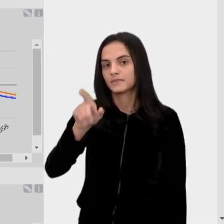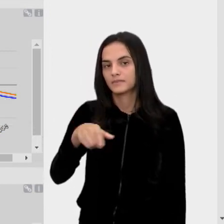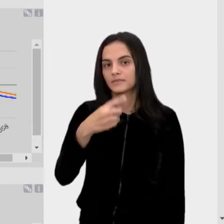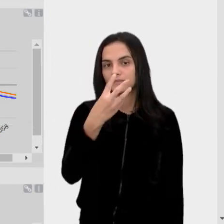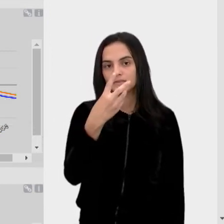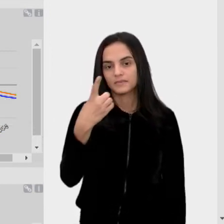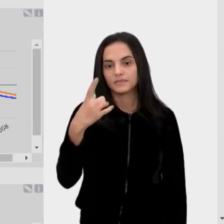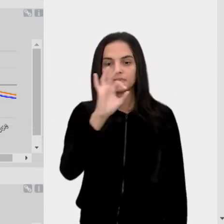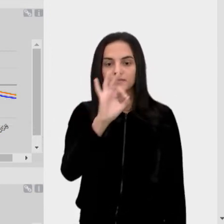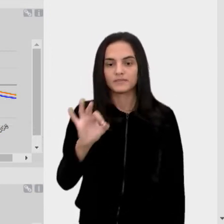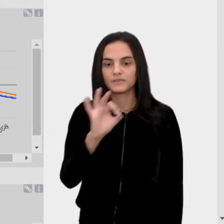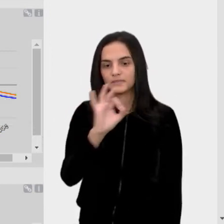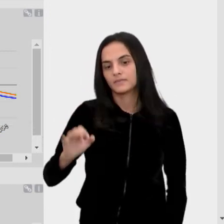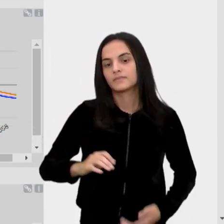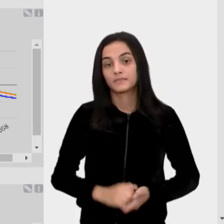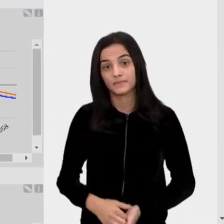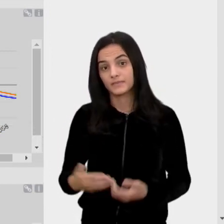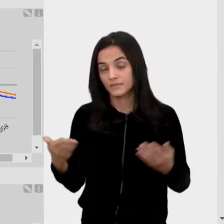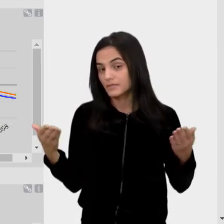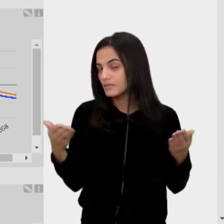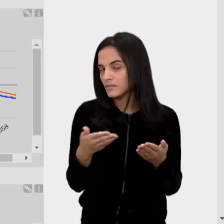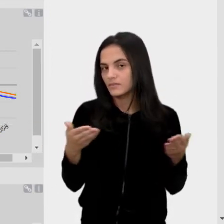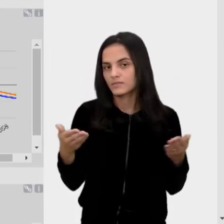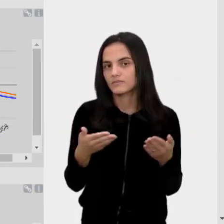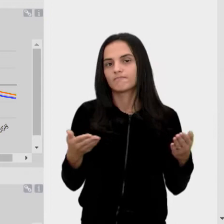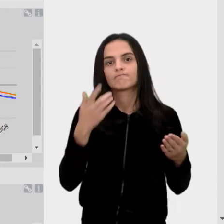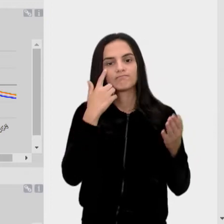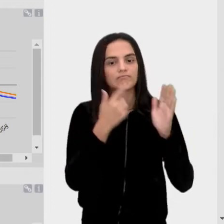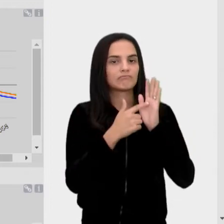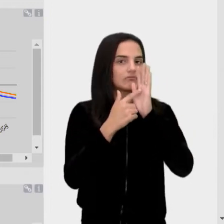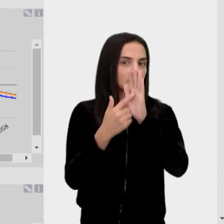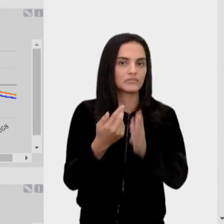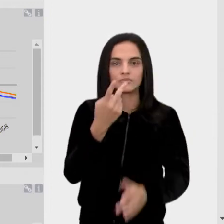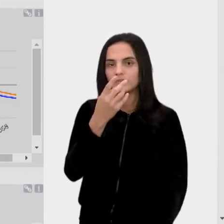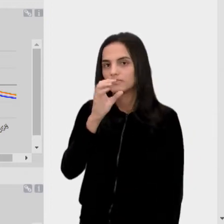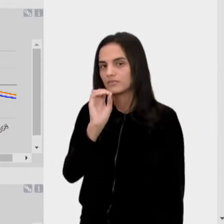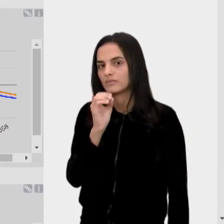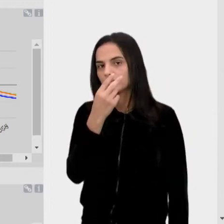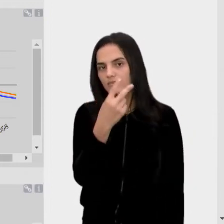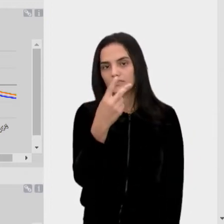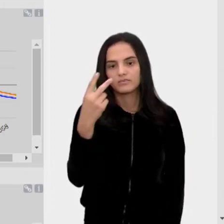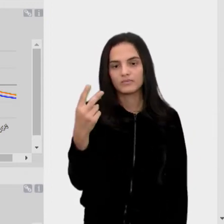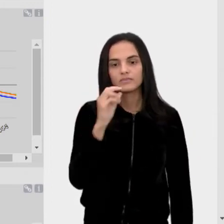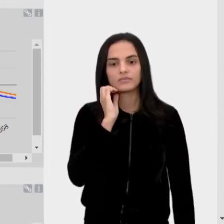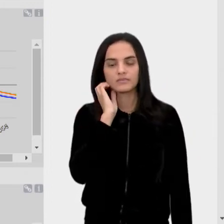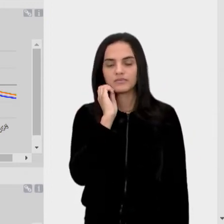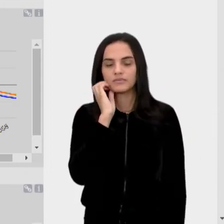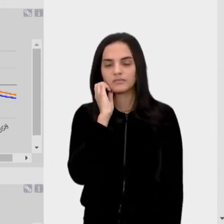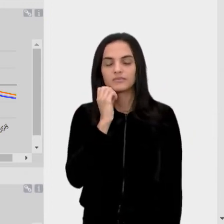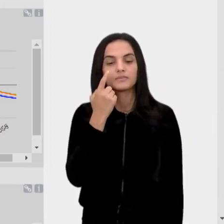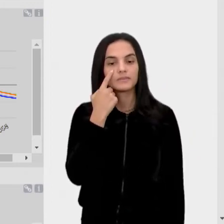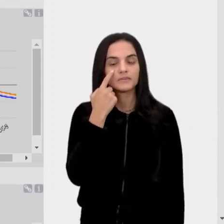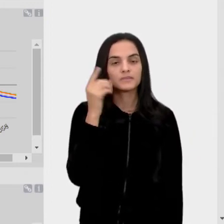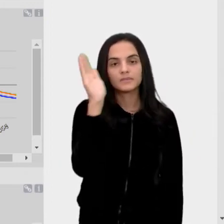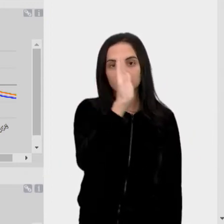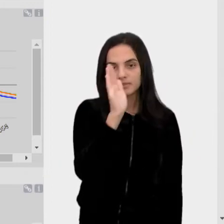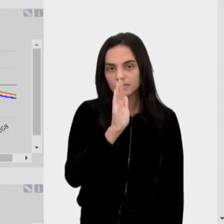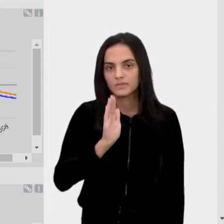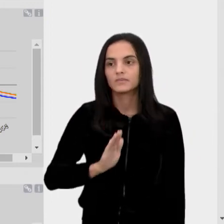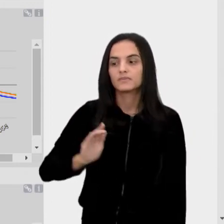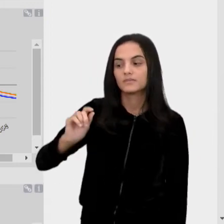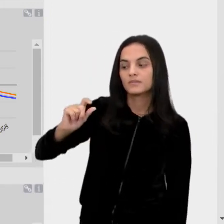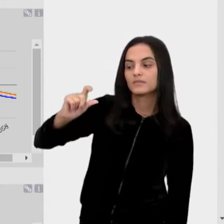0,31%, tá certo? Atualmente, né, vamos colocar aqui 2022, né, estamos lá, ó, Brasil está